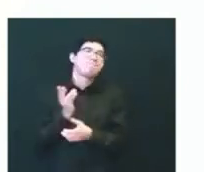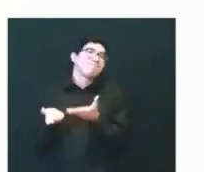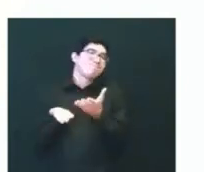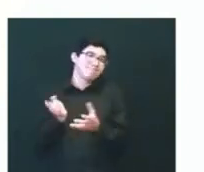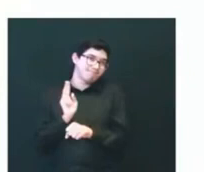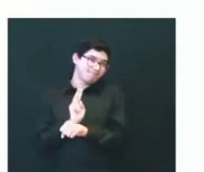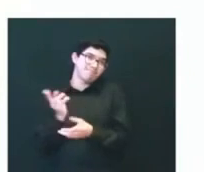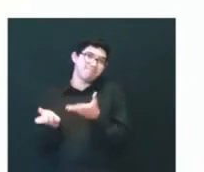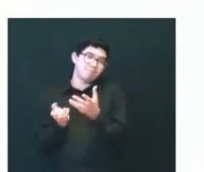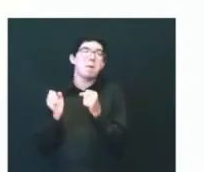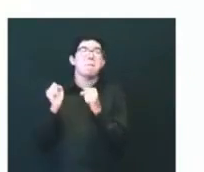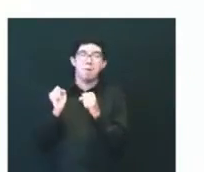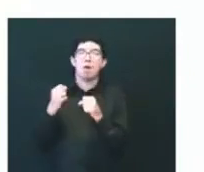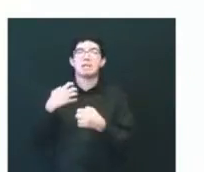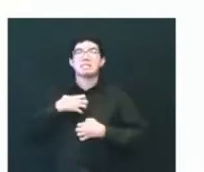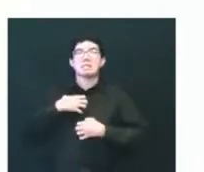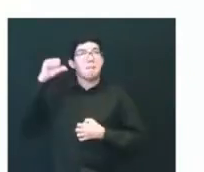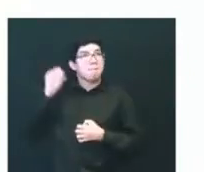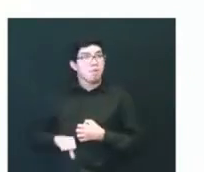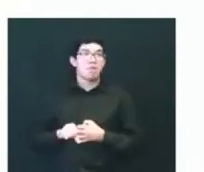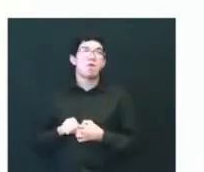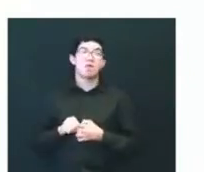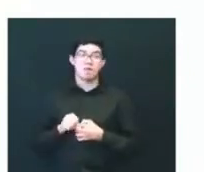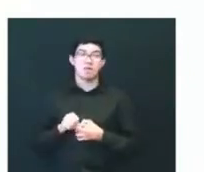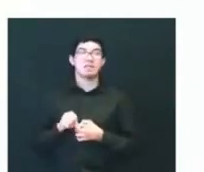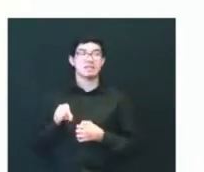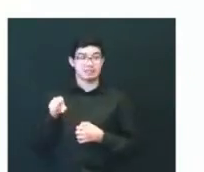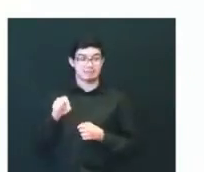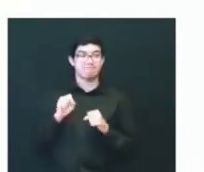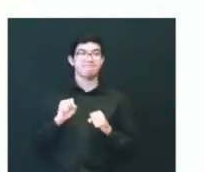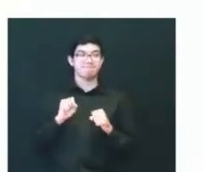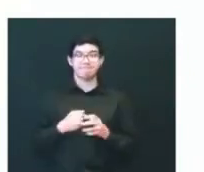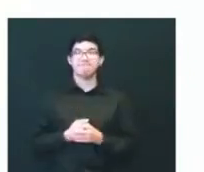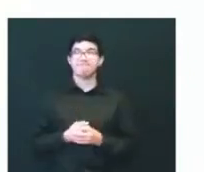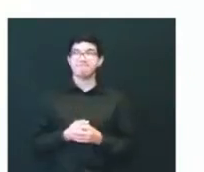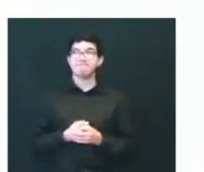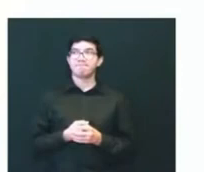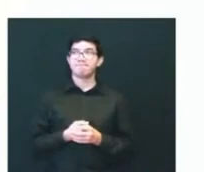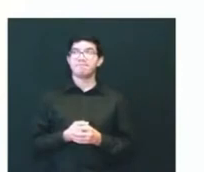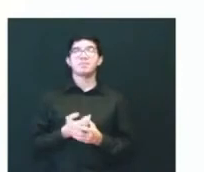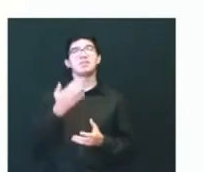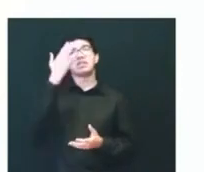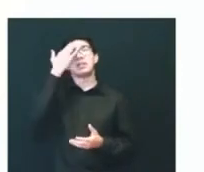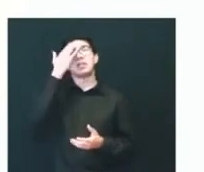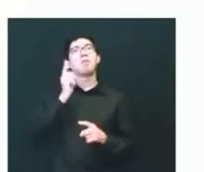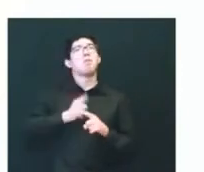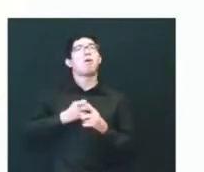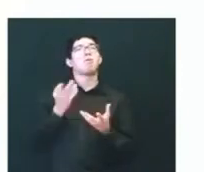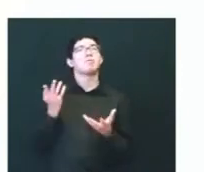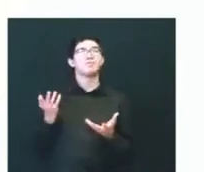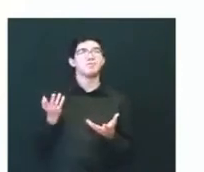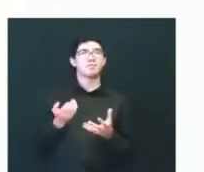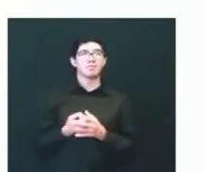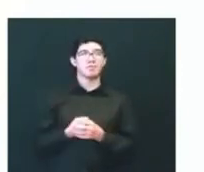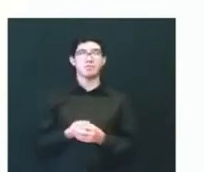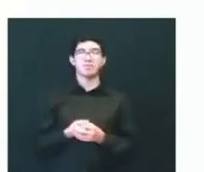há um agravamento desses sintomas quando não são bem trabalhados. E por que você precisa entender isso? Para